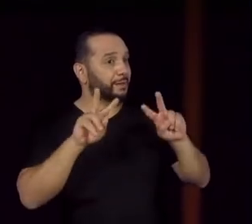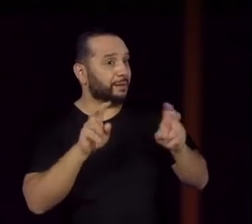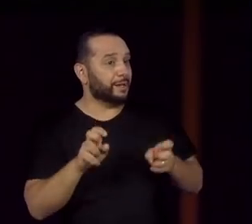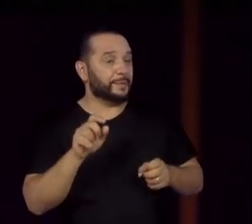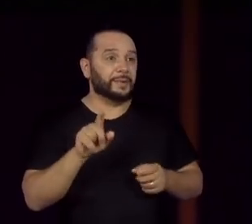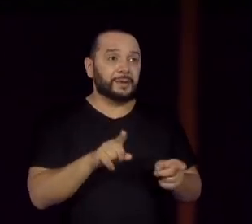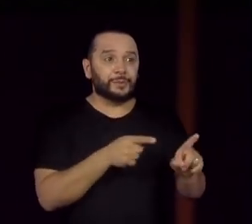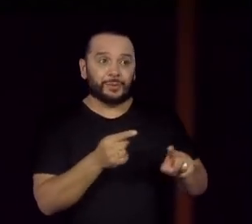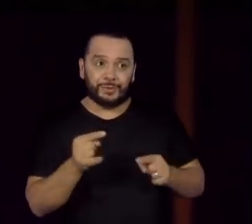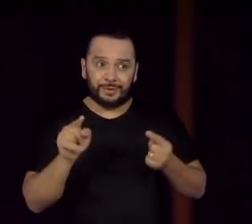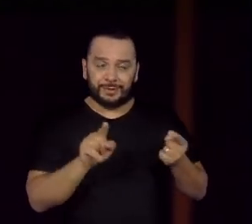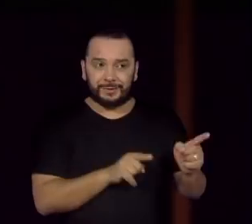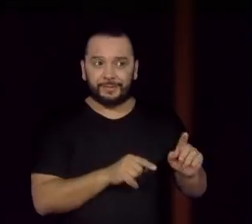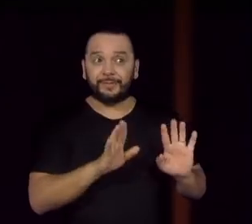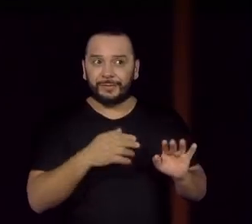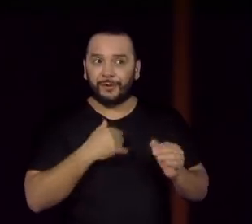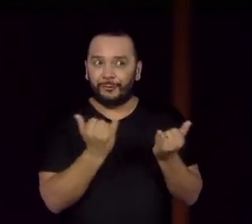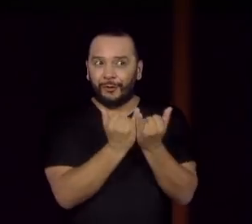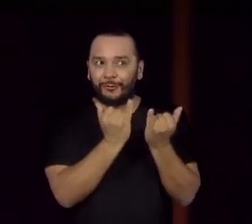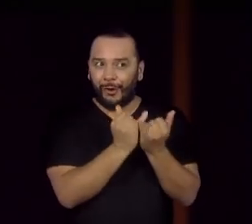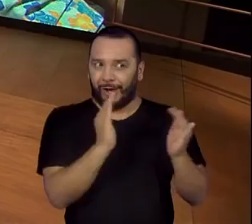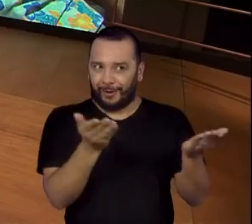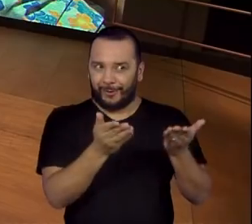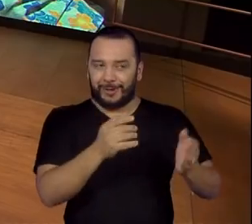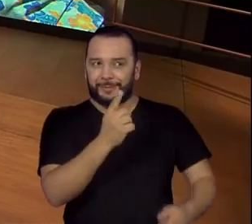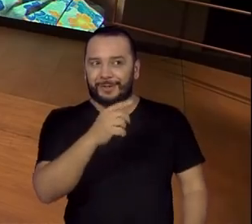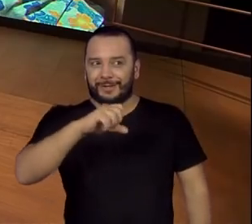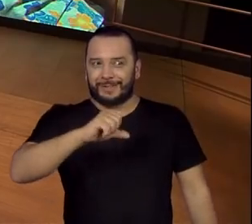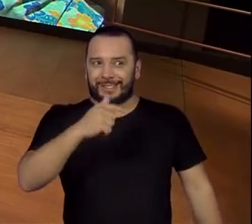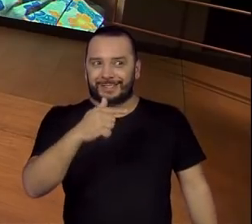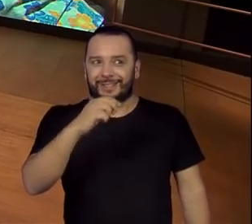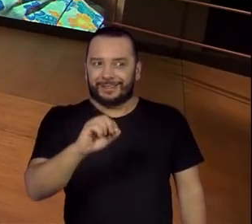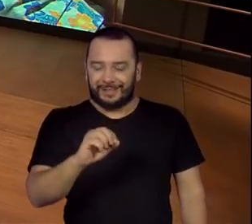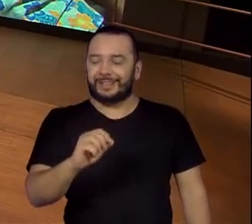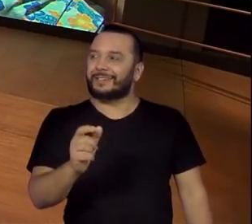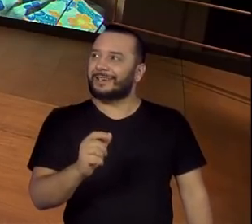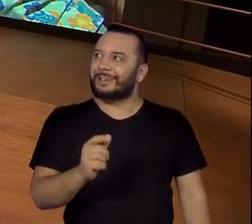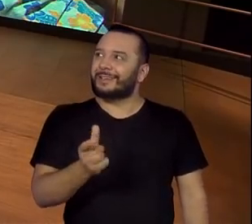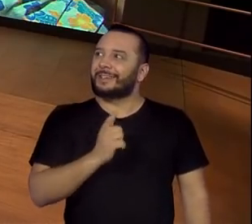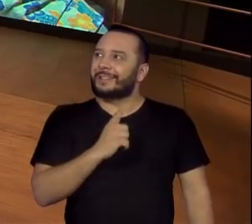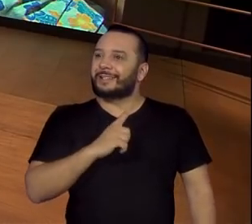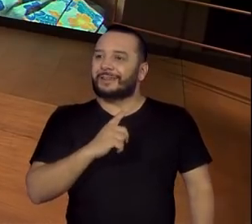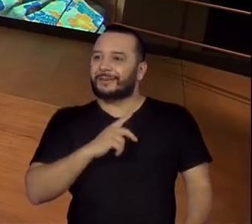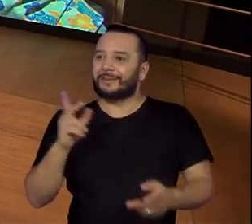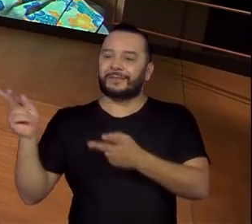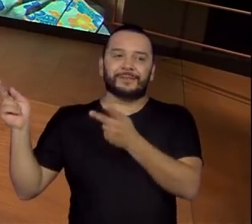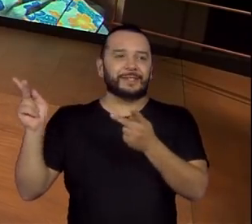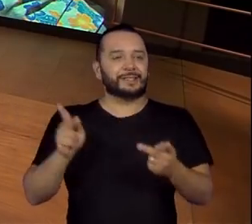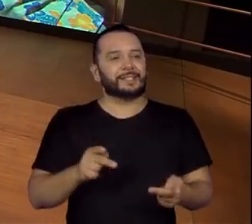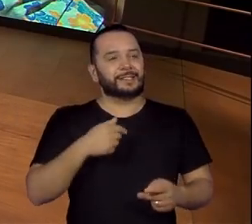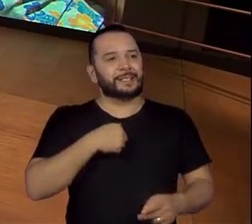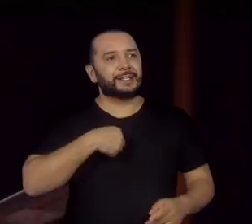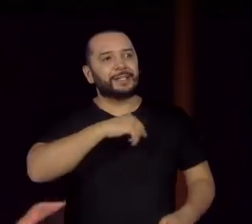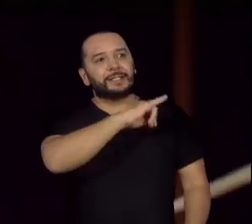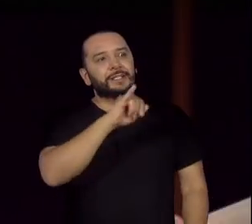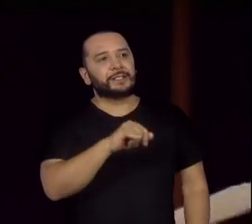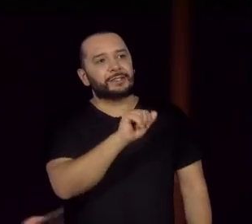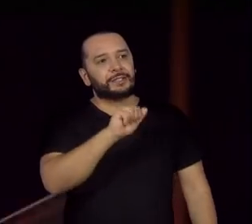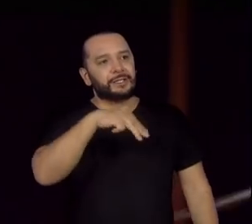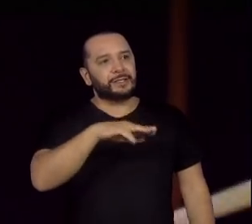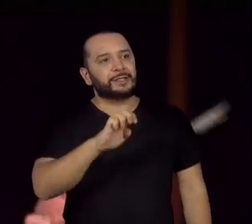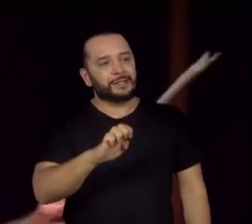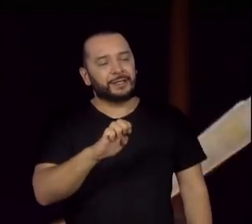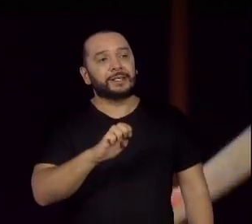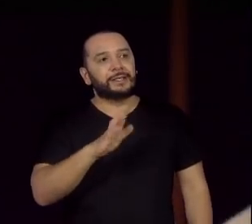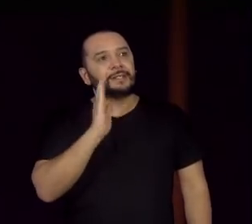fofoca gostosa. Em 1970, o Brasil recebeu a visita da Janis Joplin, que veio para cá para fazer uma espécie